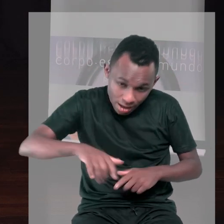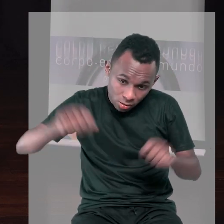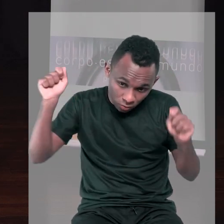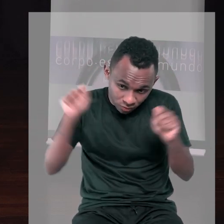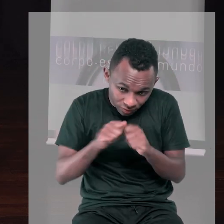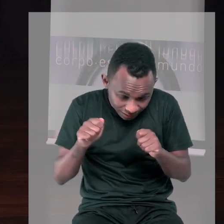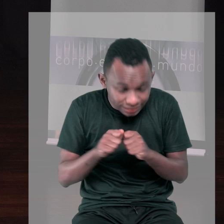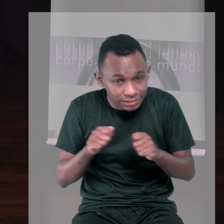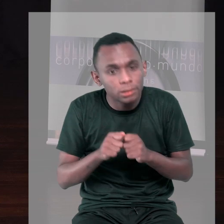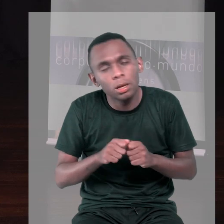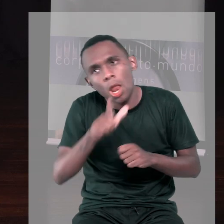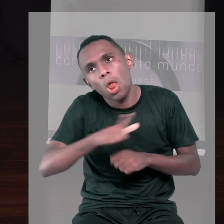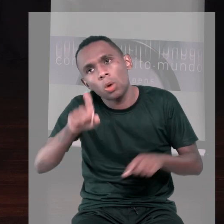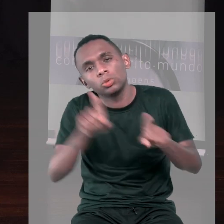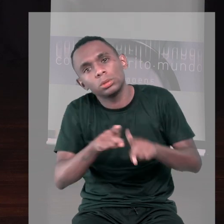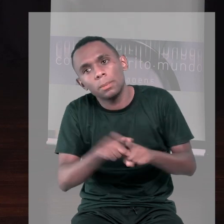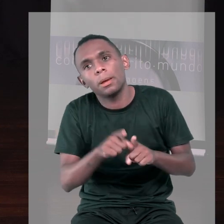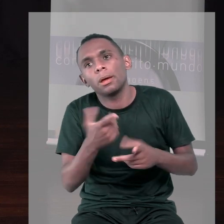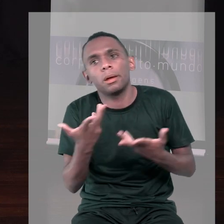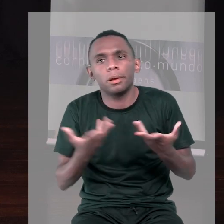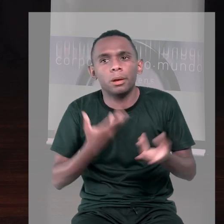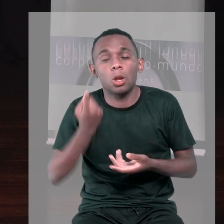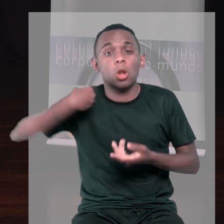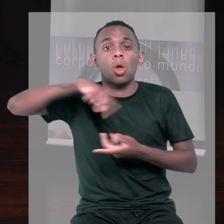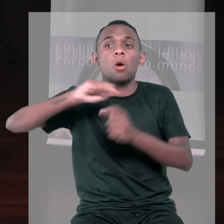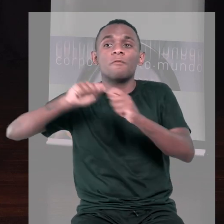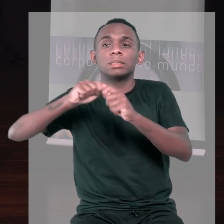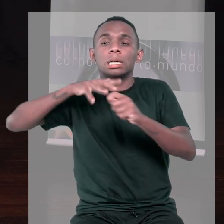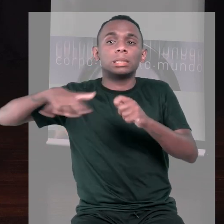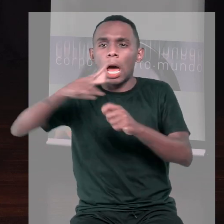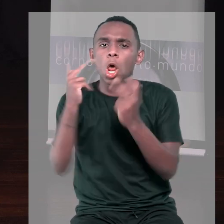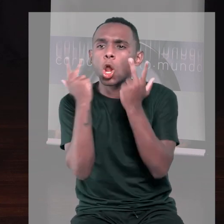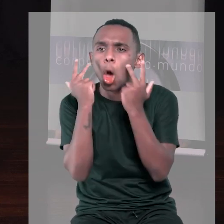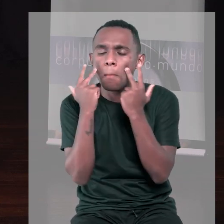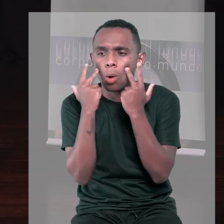essencialmente coleta e registro. Ela, portanto,